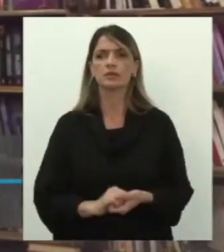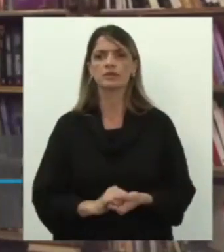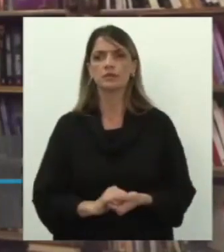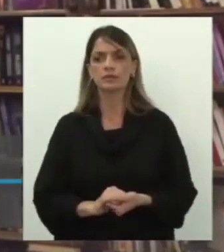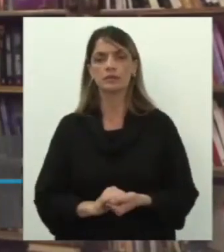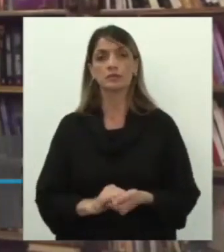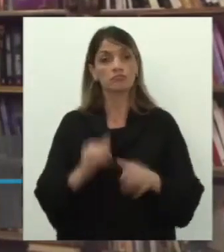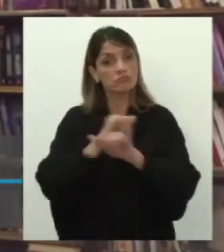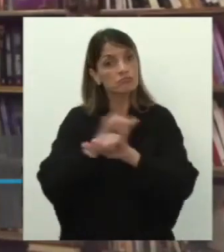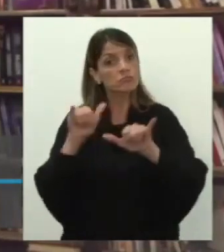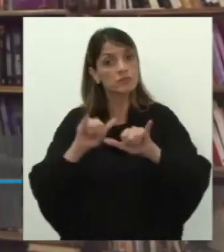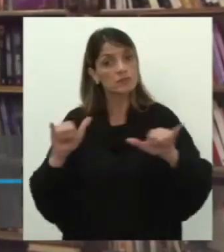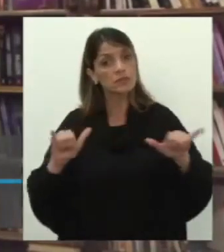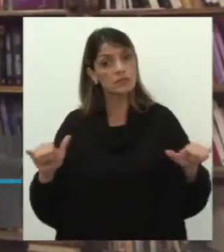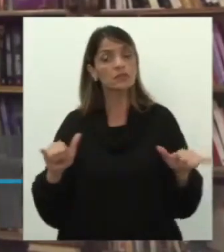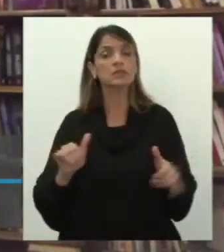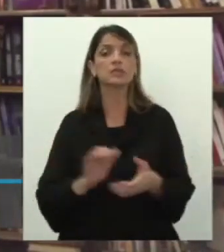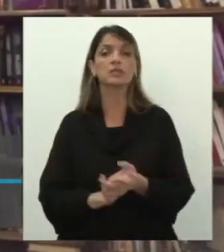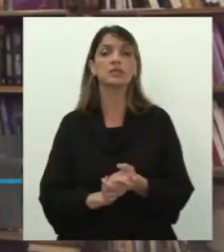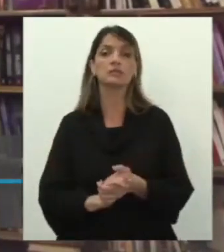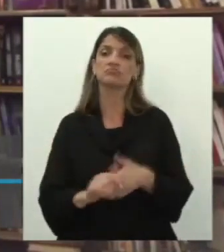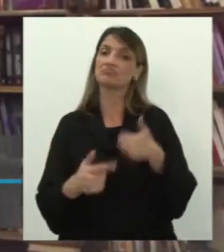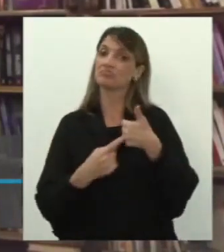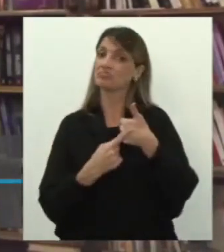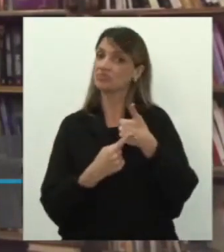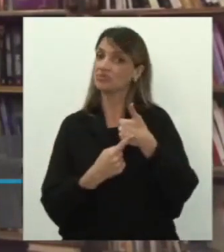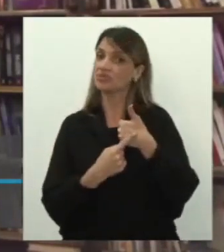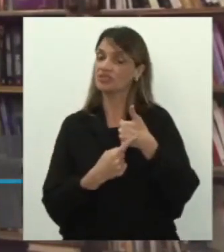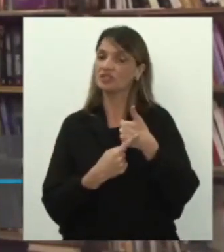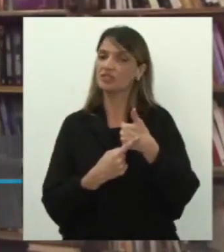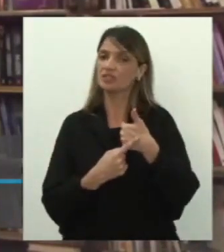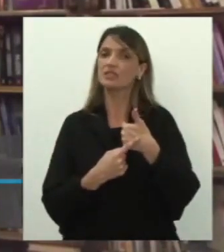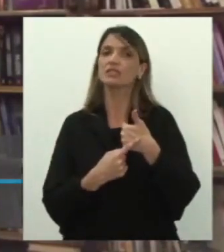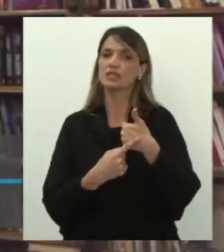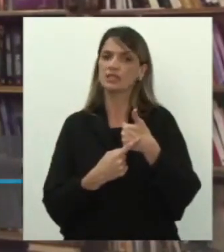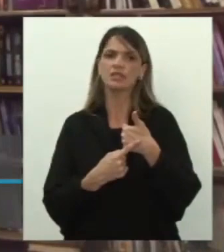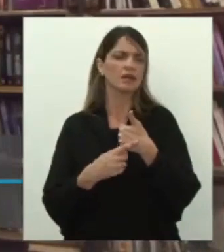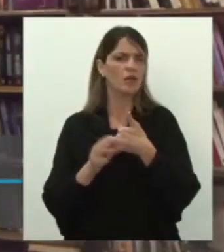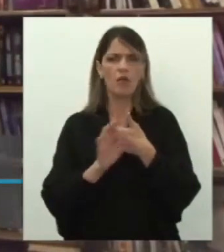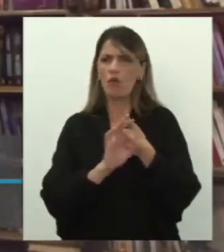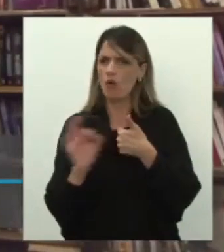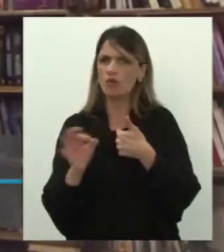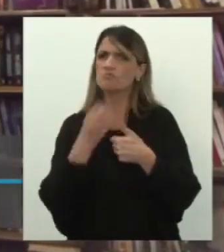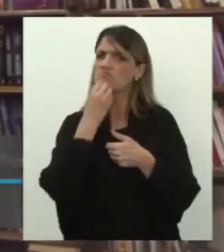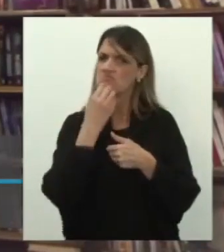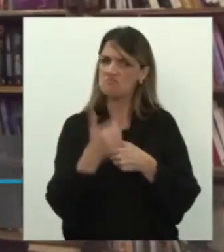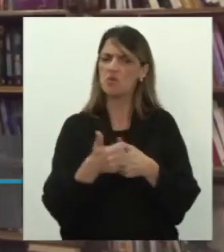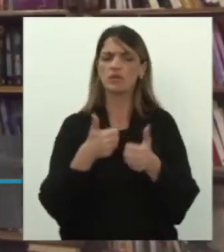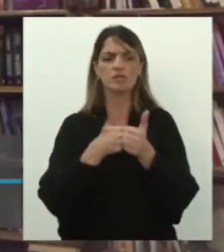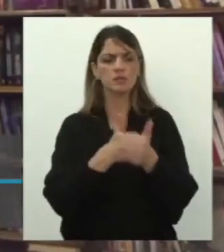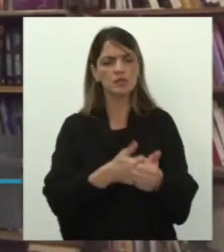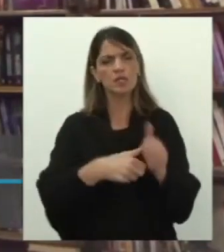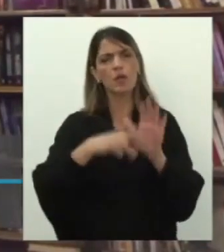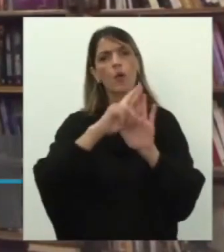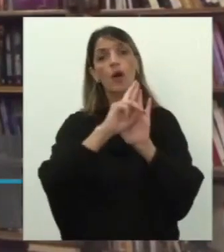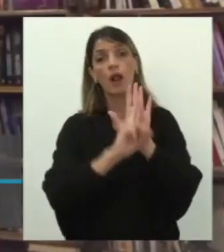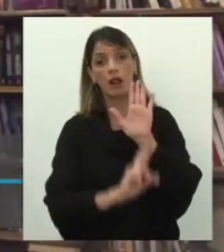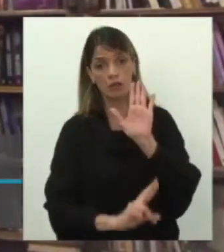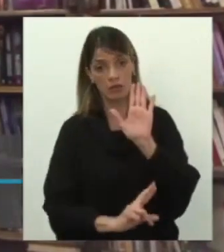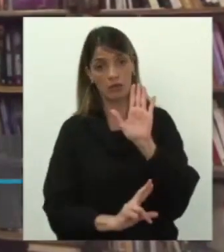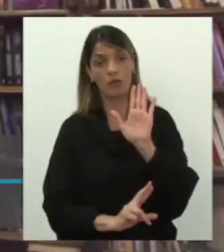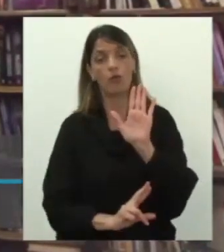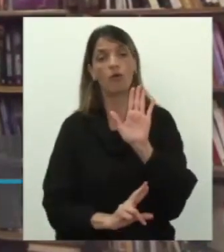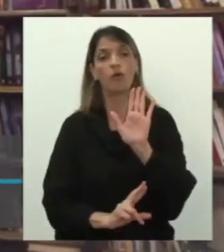as publicações, as curtidas, isso tem sido bastante efetivo. Nós estamos acompanhando os relatórios